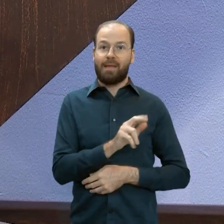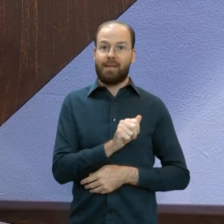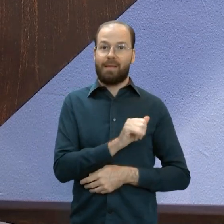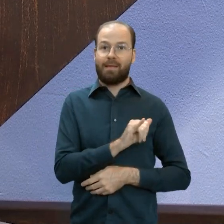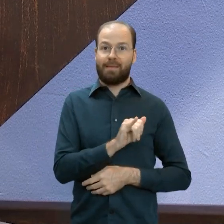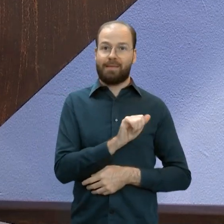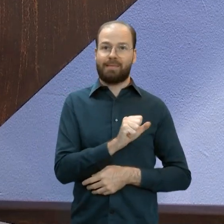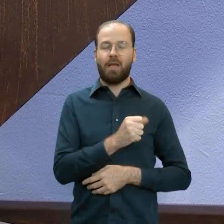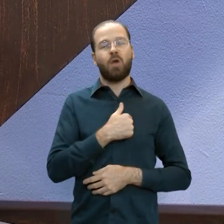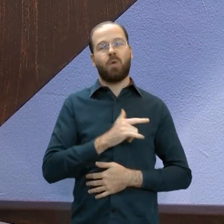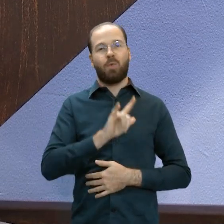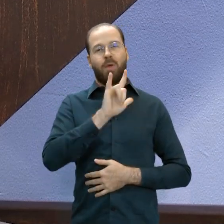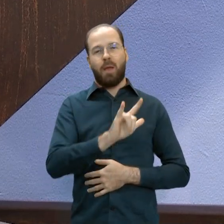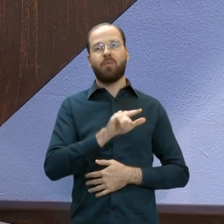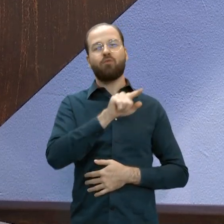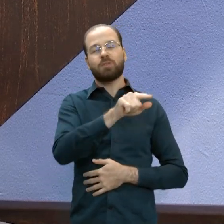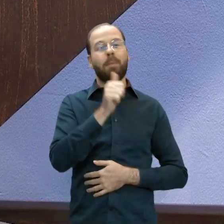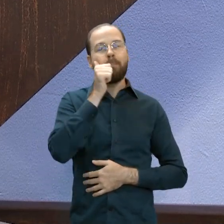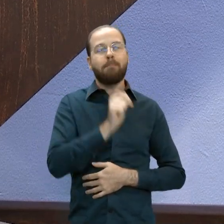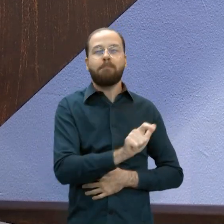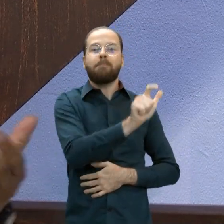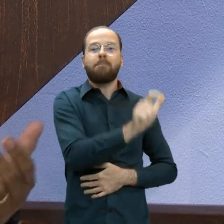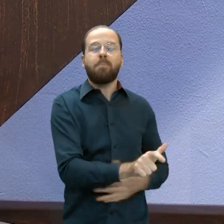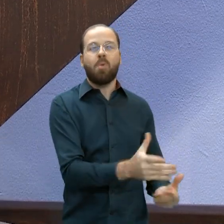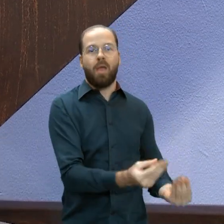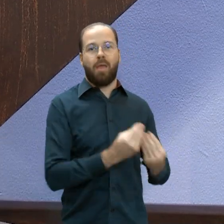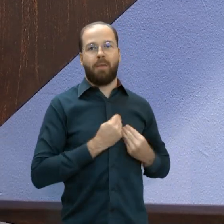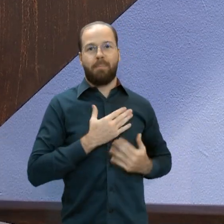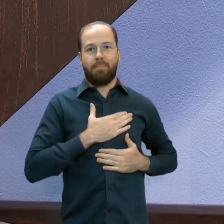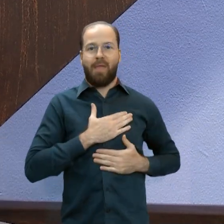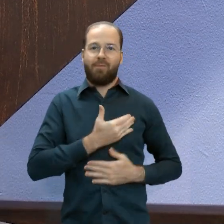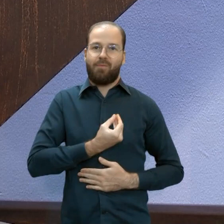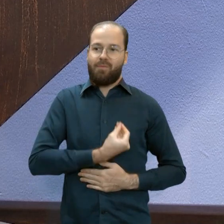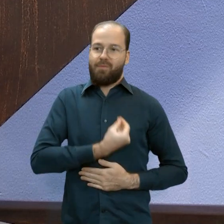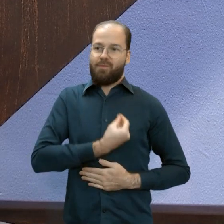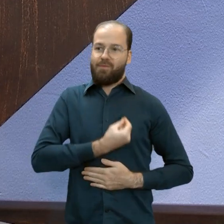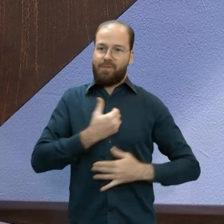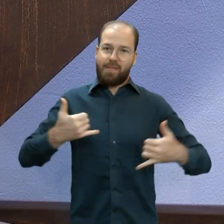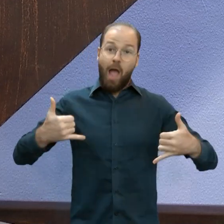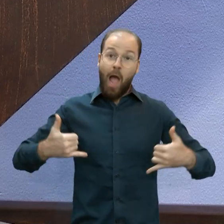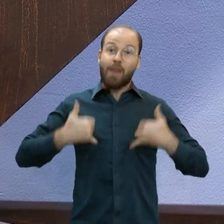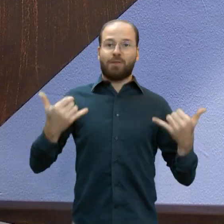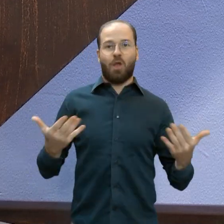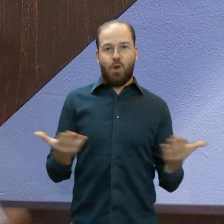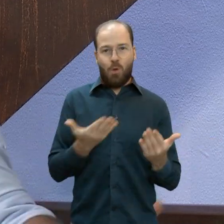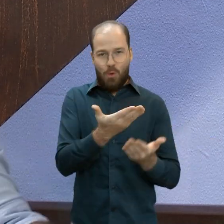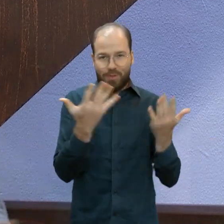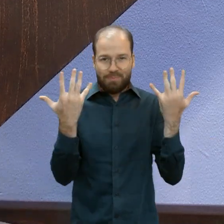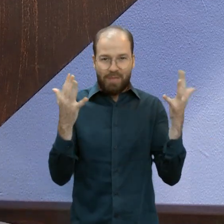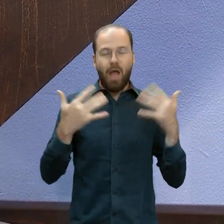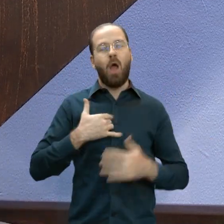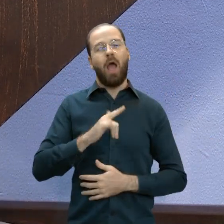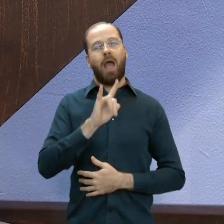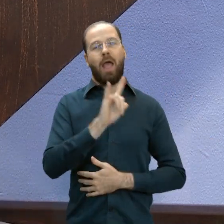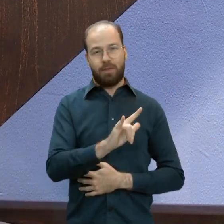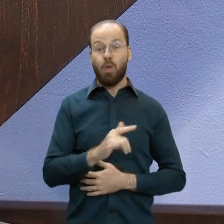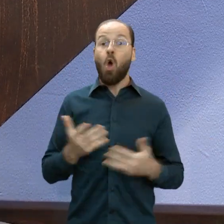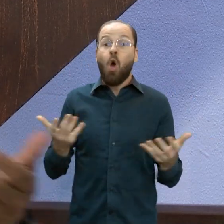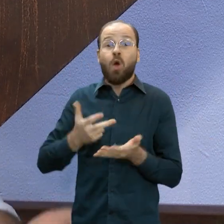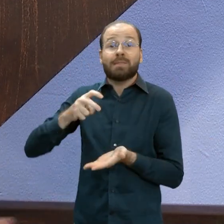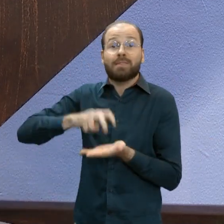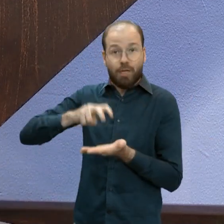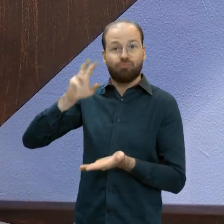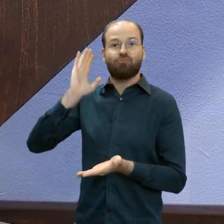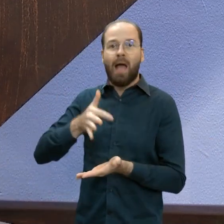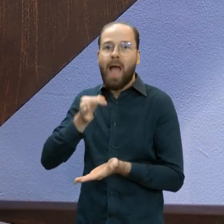obrigado por me tornar pai junto com você. Que bacana. É o aniversário dela. E aí preparamos um café da manhã. A